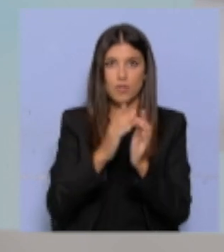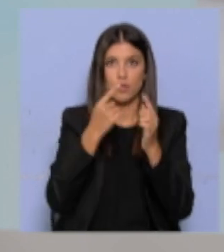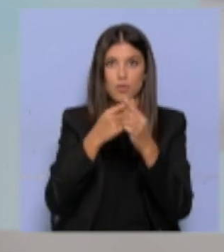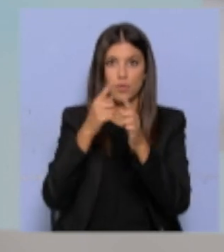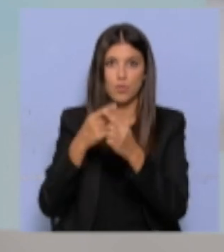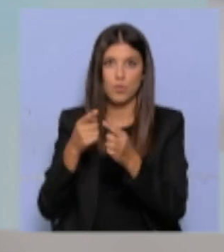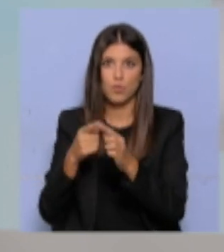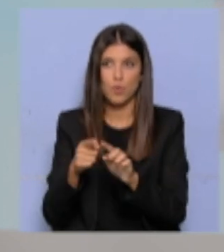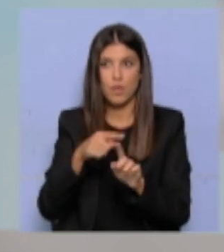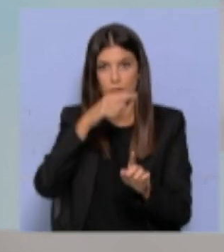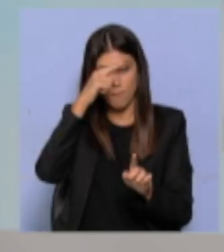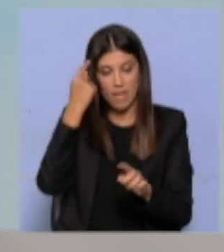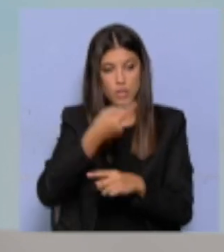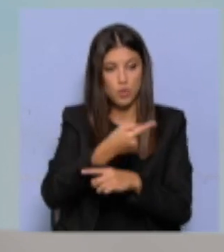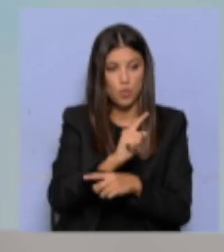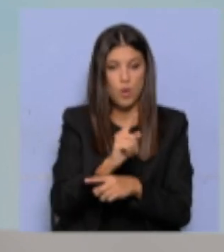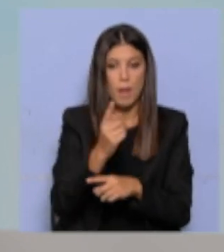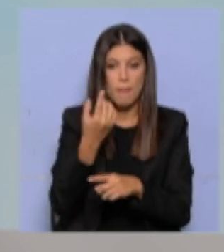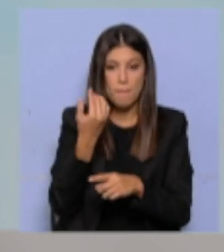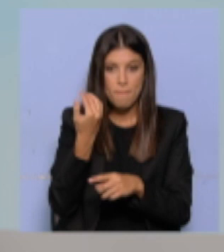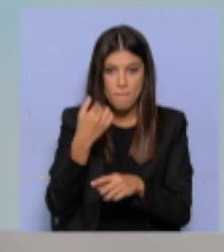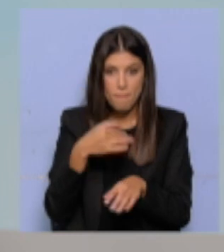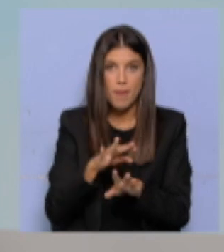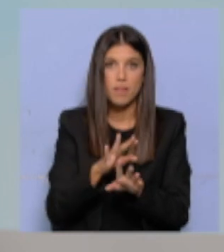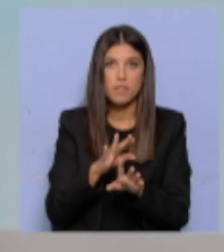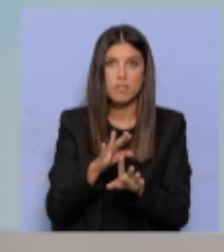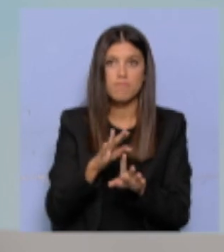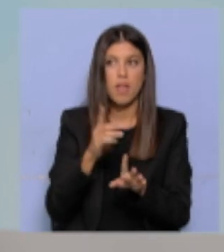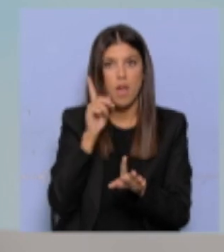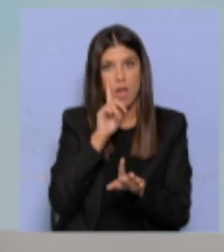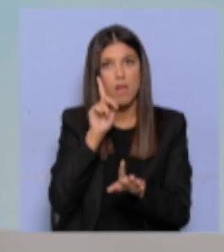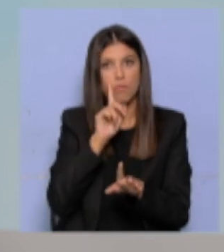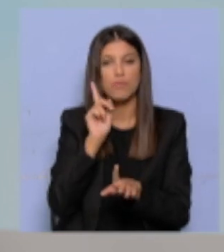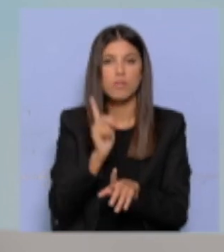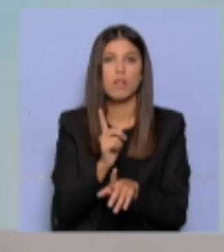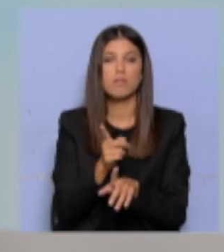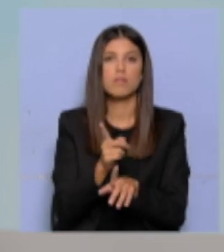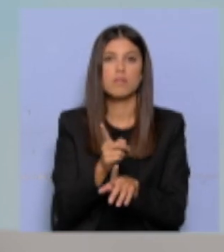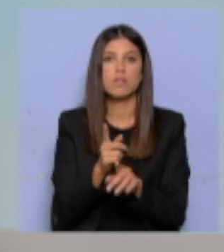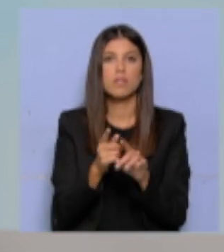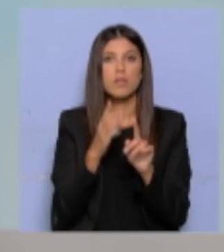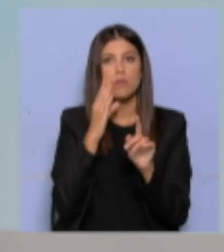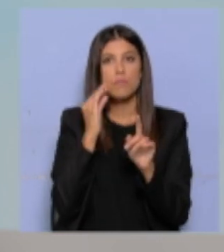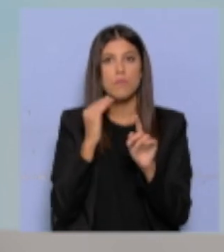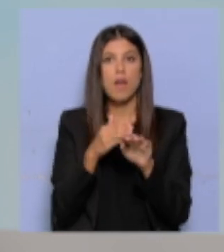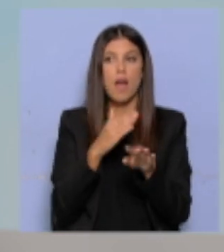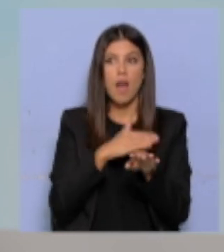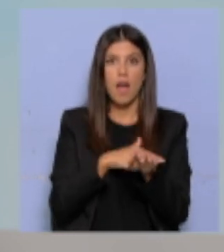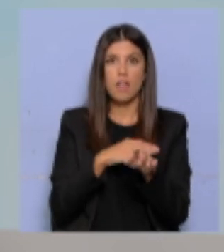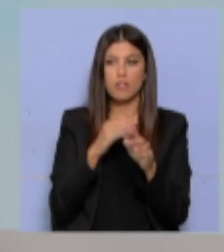incontornável. E penso que nós, antes de nos focarmos propriamente no